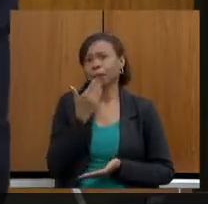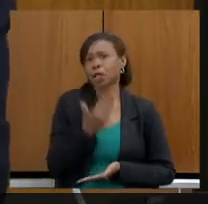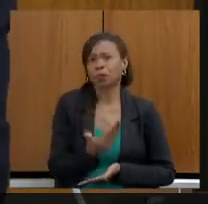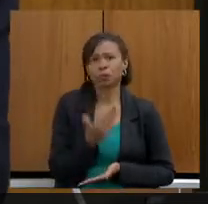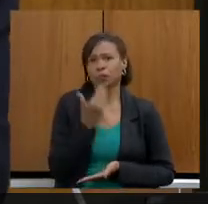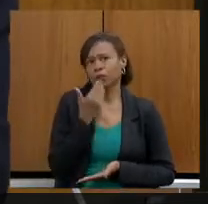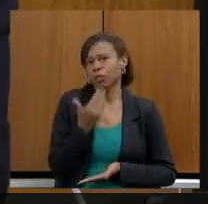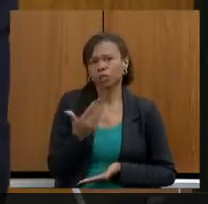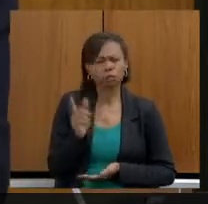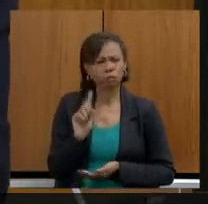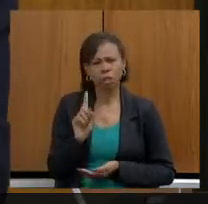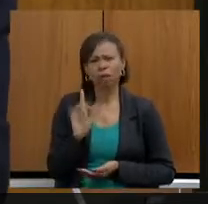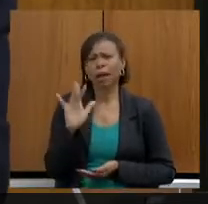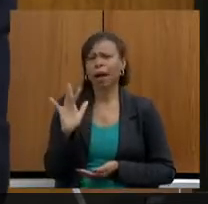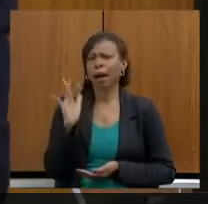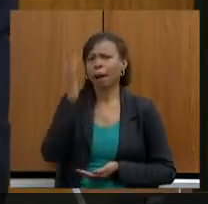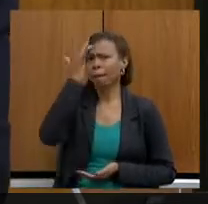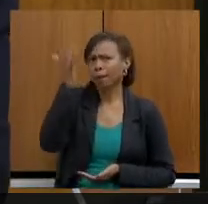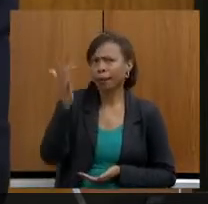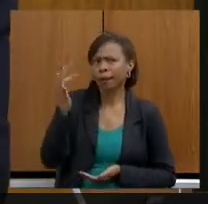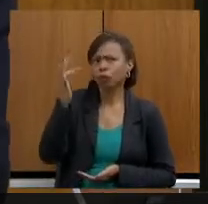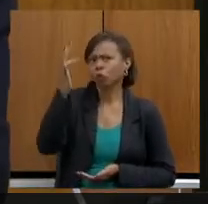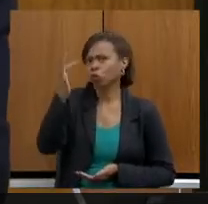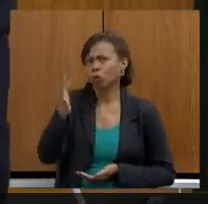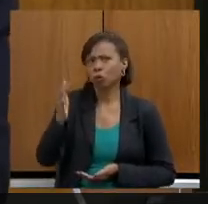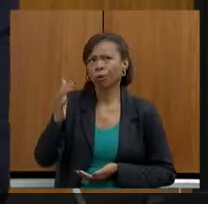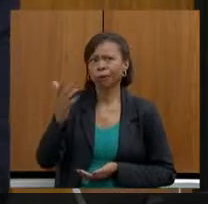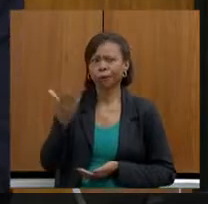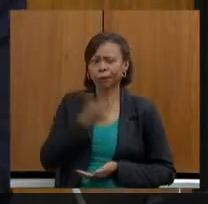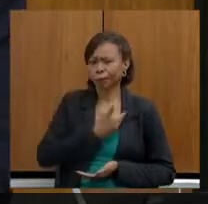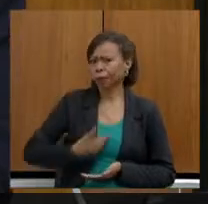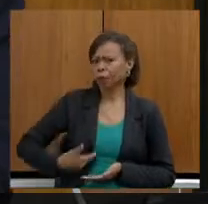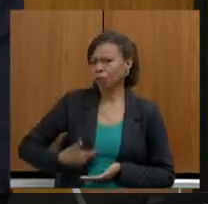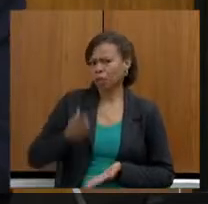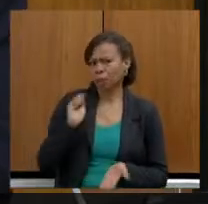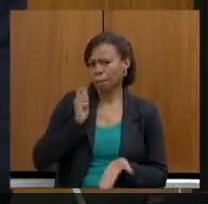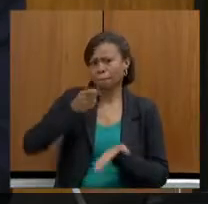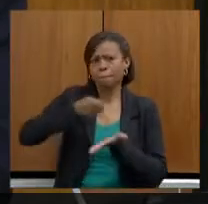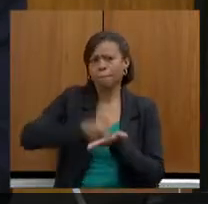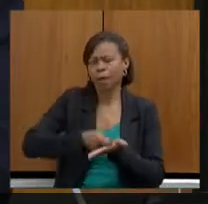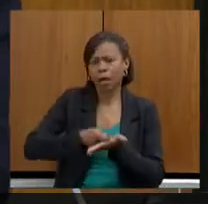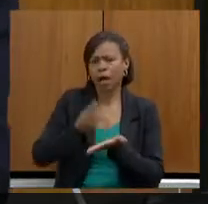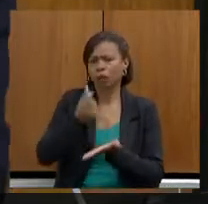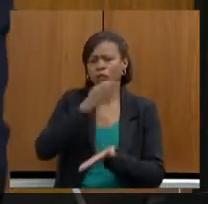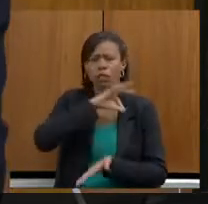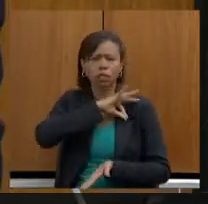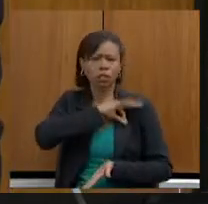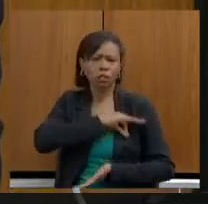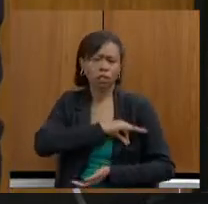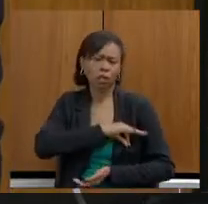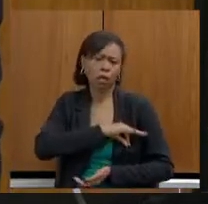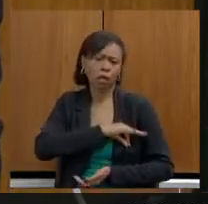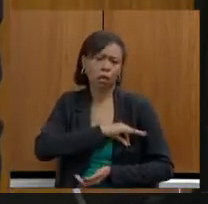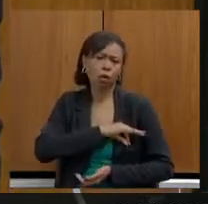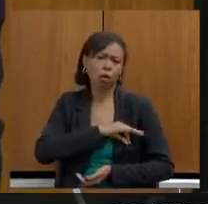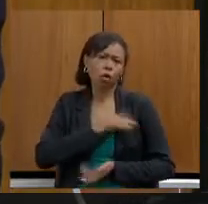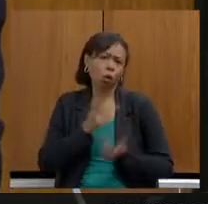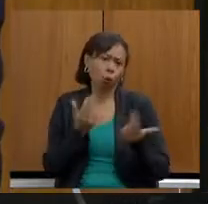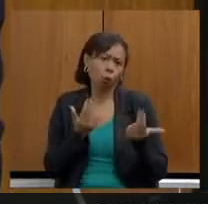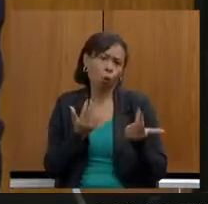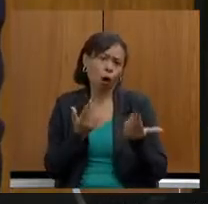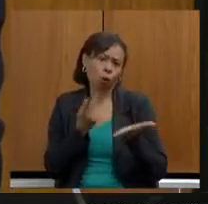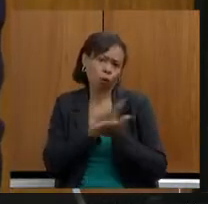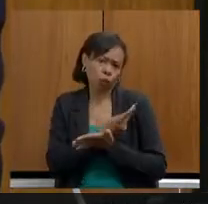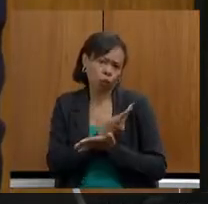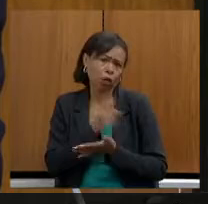que amanhã ou depois o governo do estado vem a pagar o valor salarial dessa forma